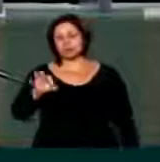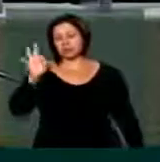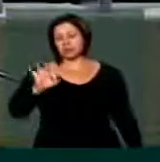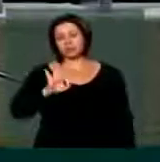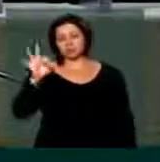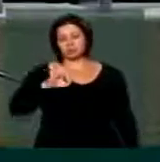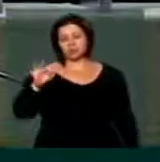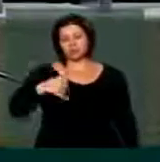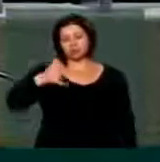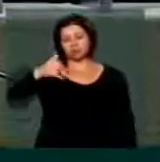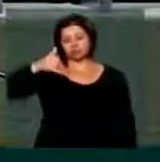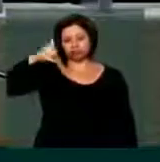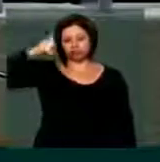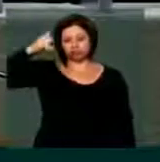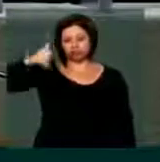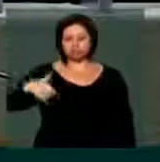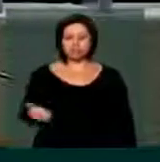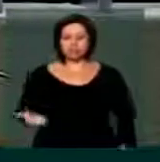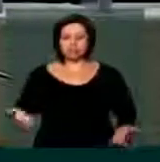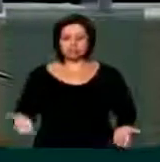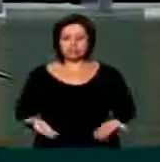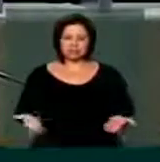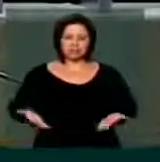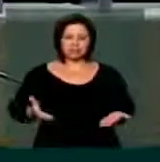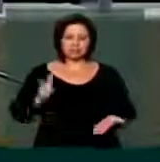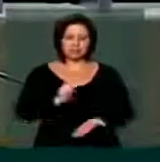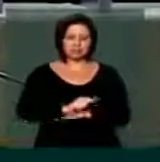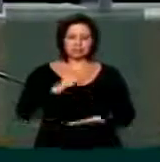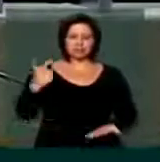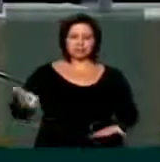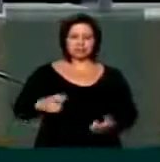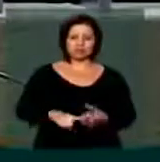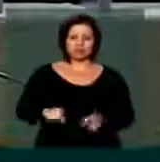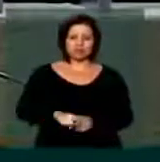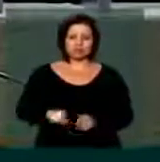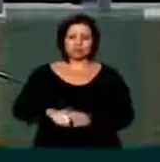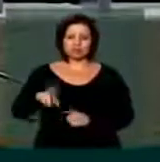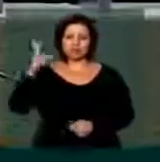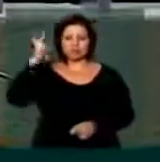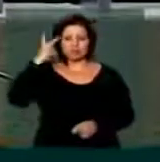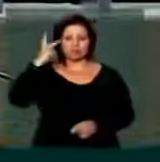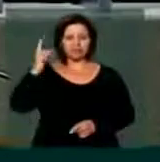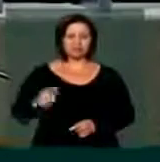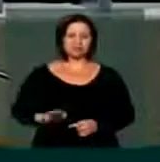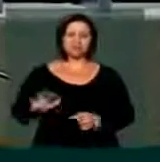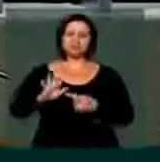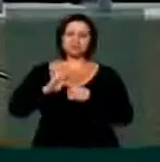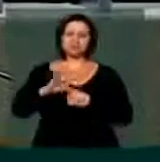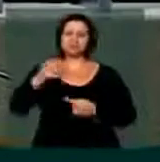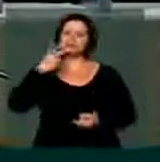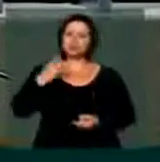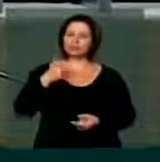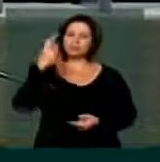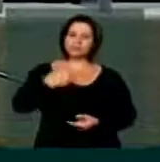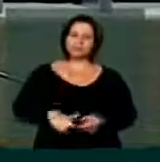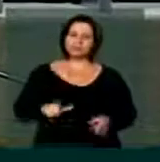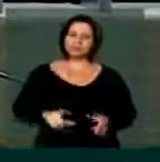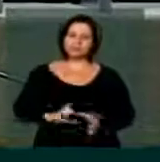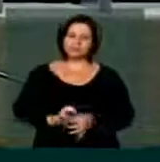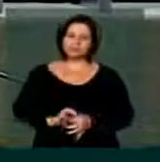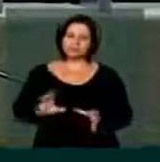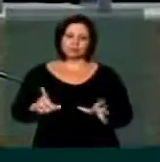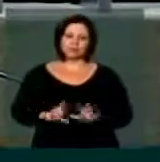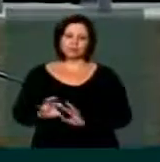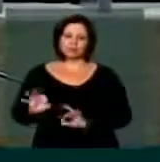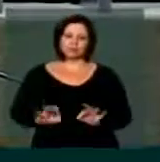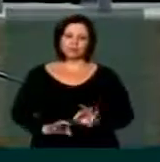45% no nosso país, e hoje, no jornal O Estado de São Paulo, ele sinaliza claramente com a